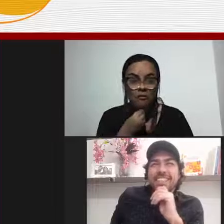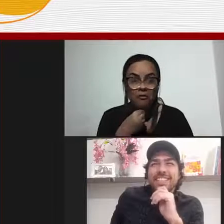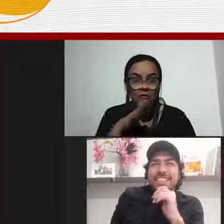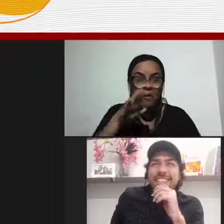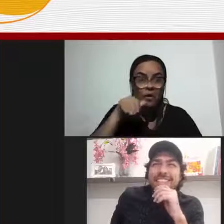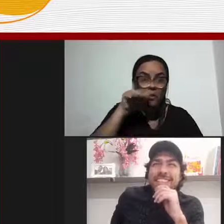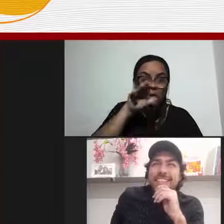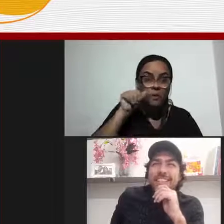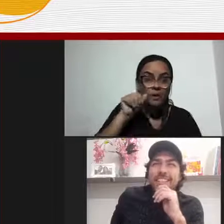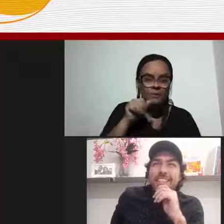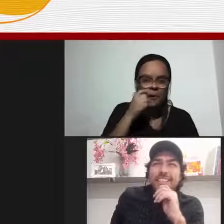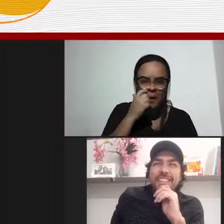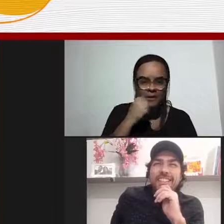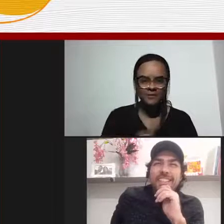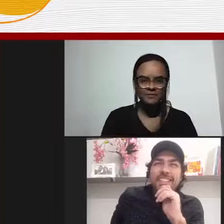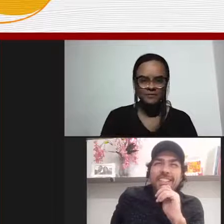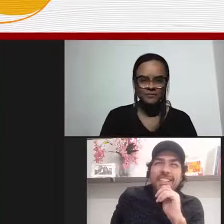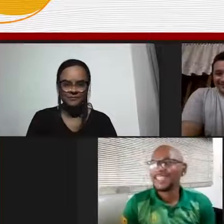tela também, Chico.